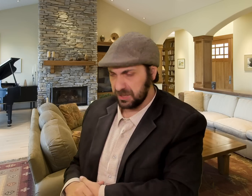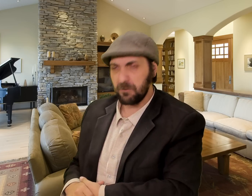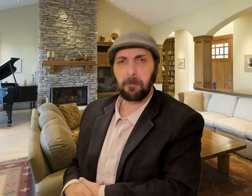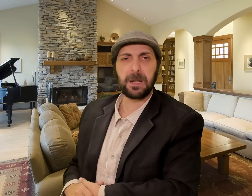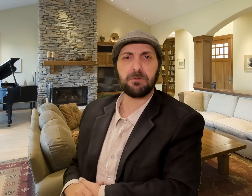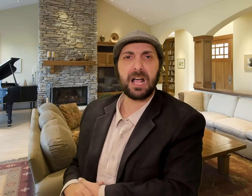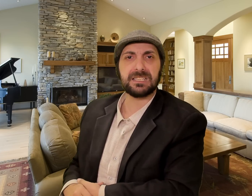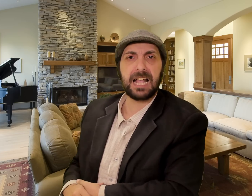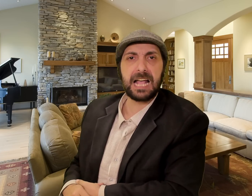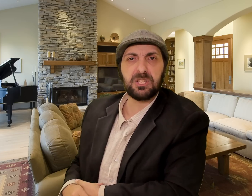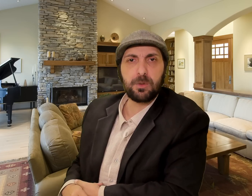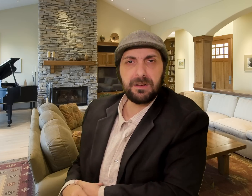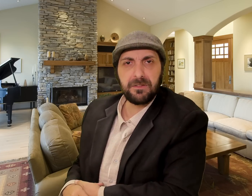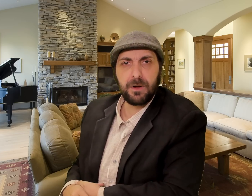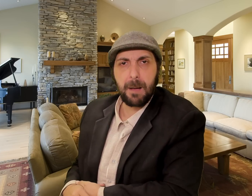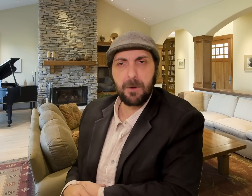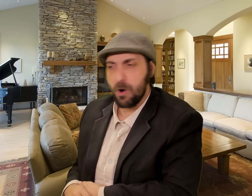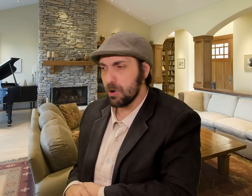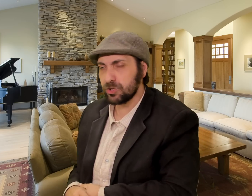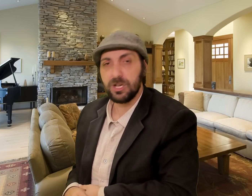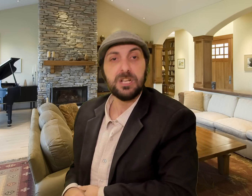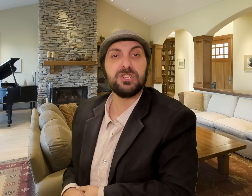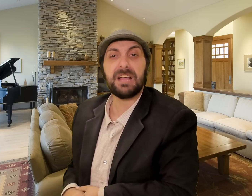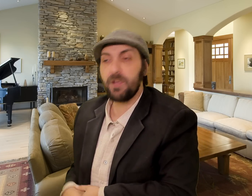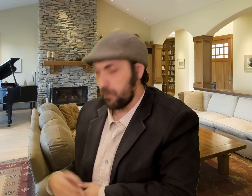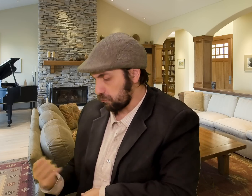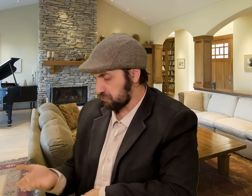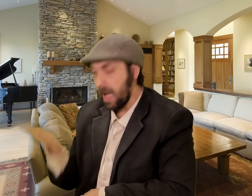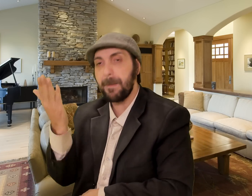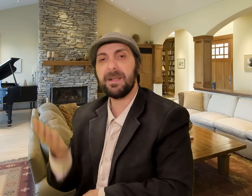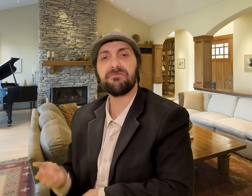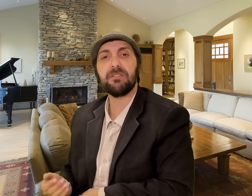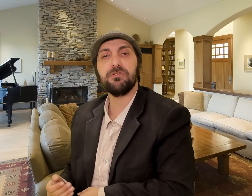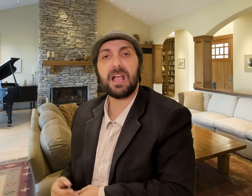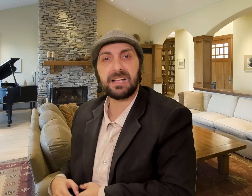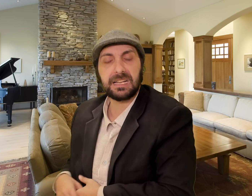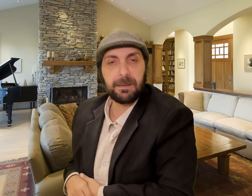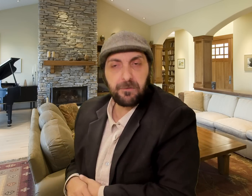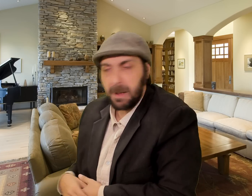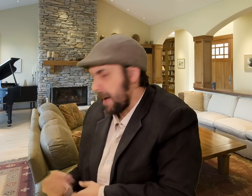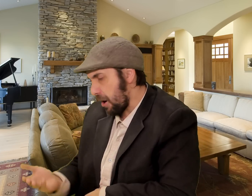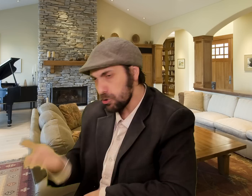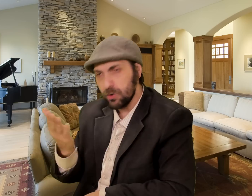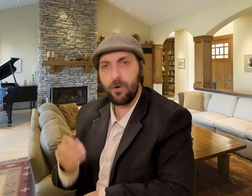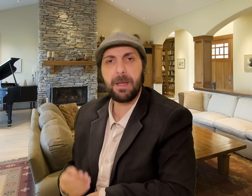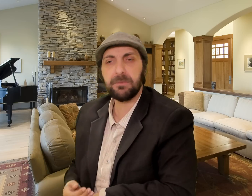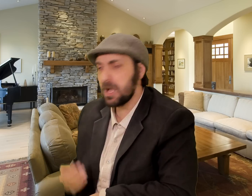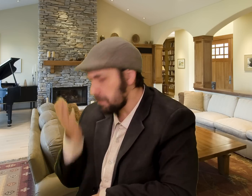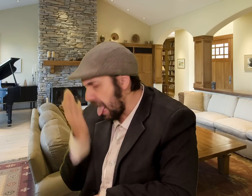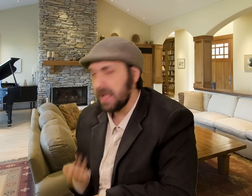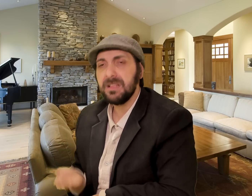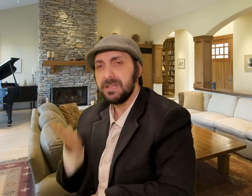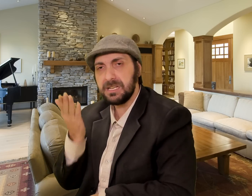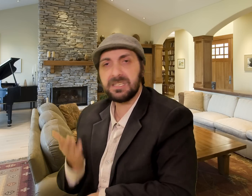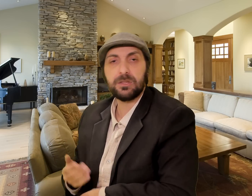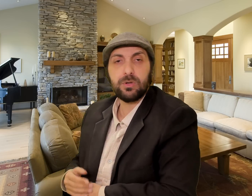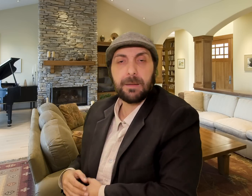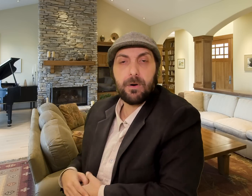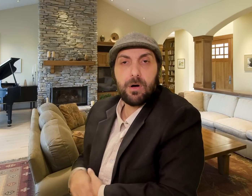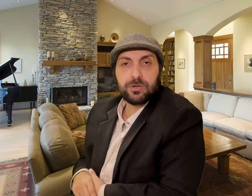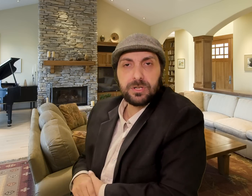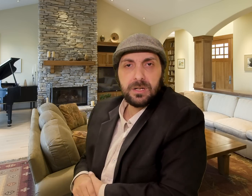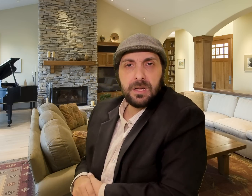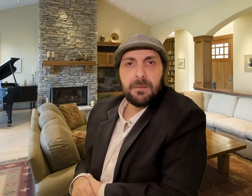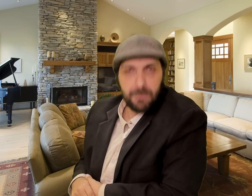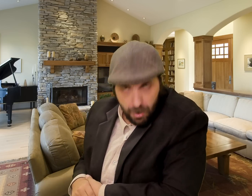se já teve peito rasgado sobreviveu a morte já deu foi um tapa bem dado na cara pá hoje eu não vou mesmo não vai e